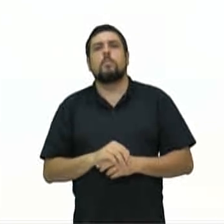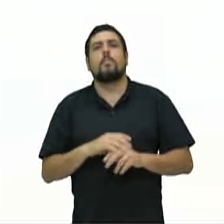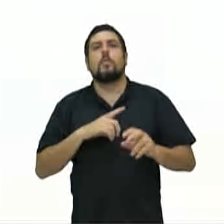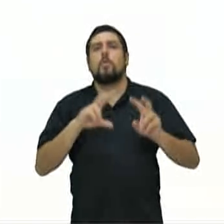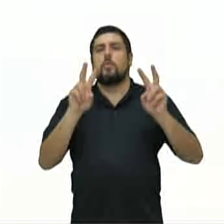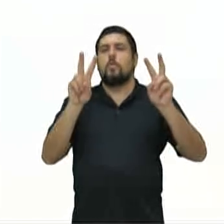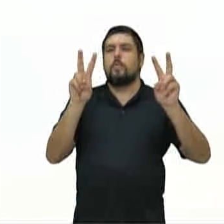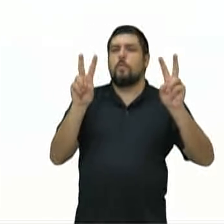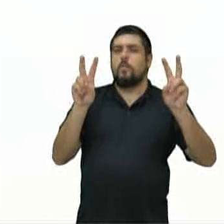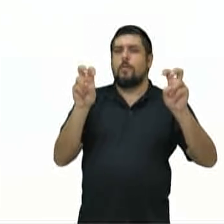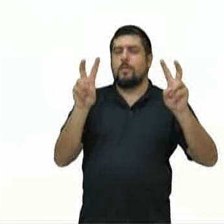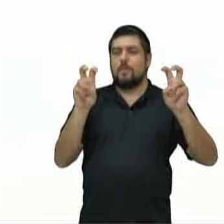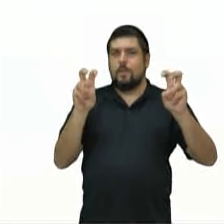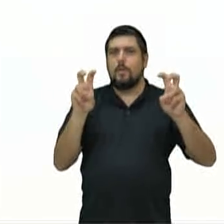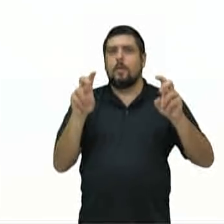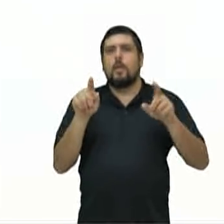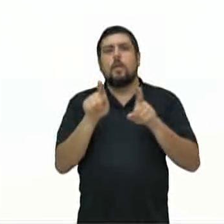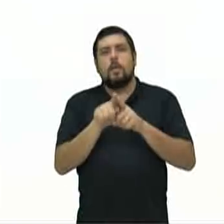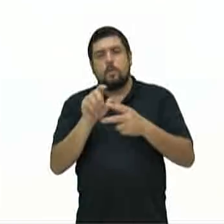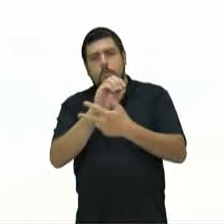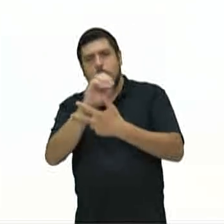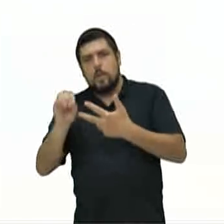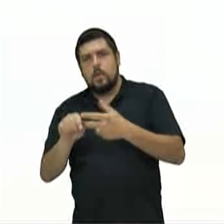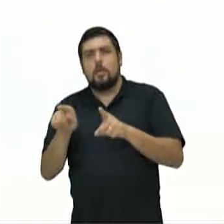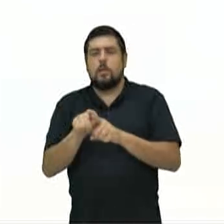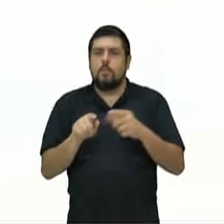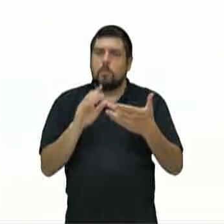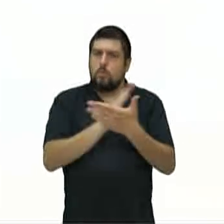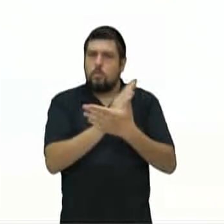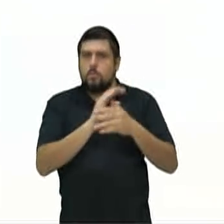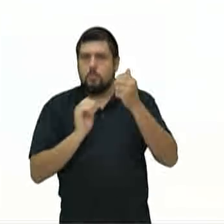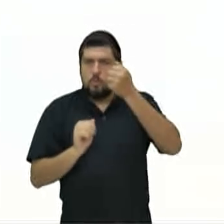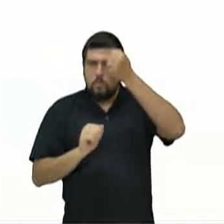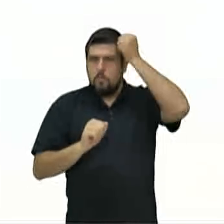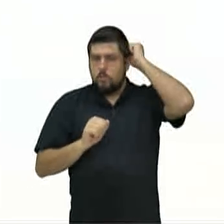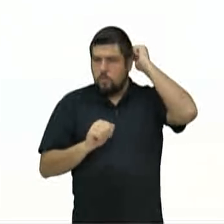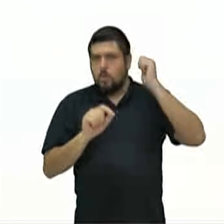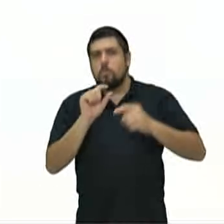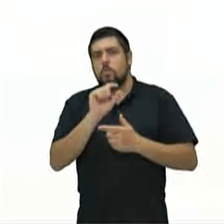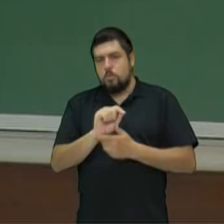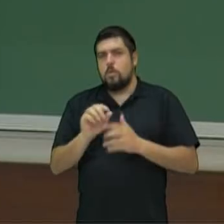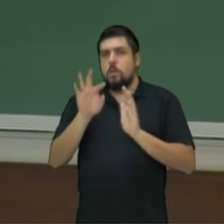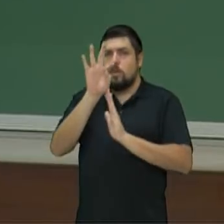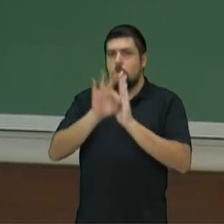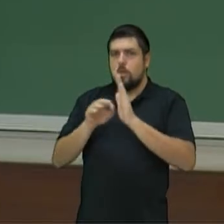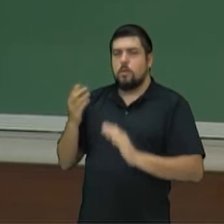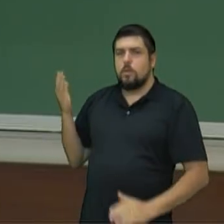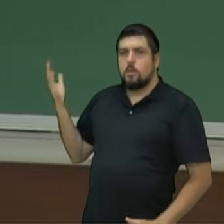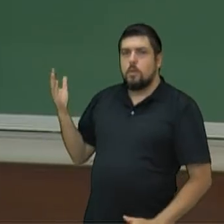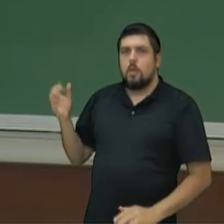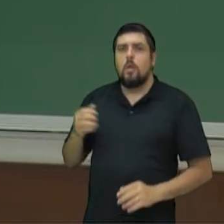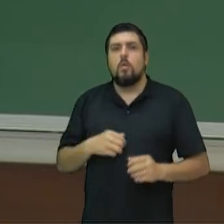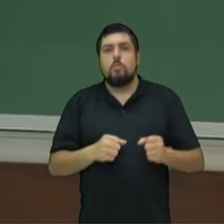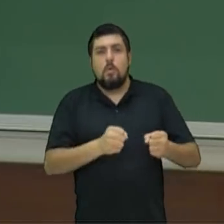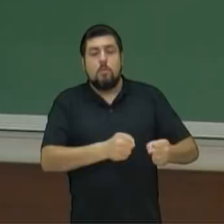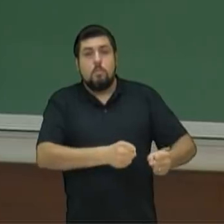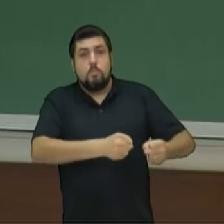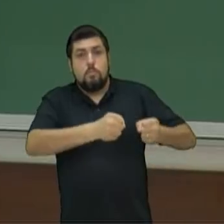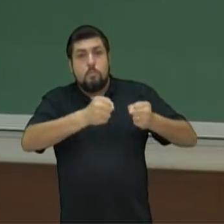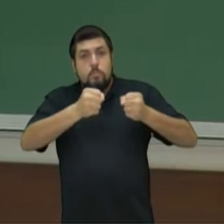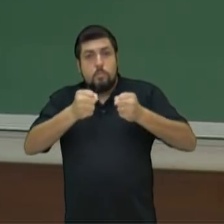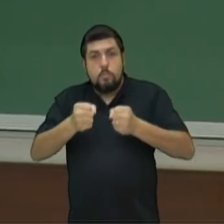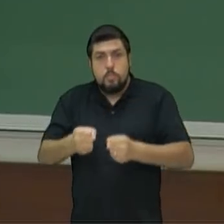Enem aqui, pessoal, e para alguns outros vestibulares, precisamente neste texto aqui, o tema era o poder de transformação